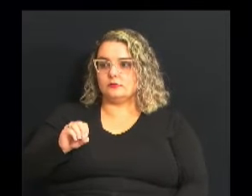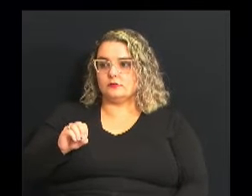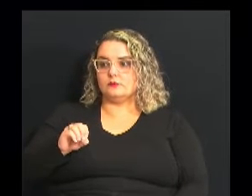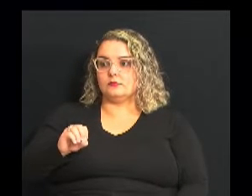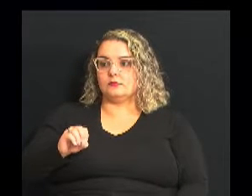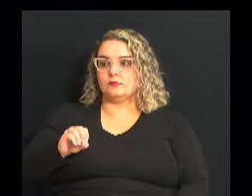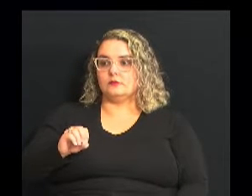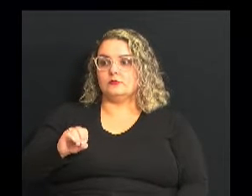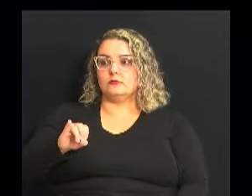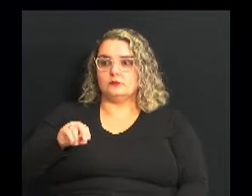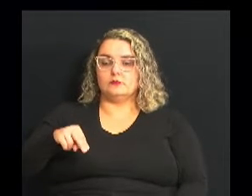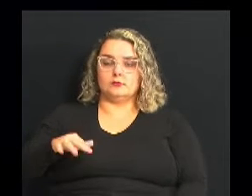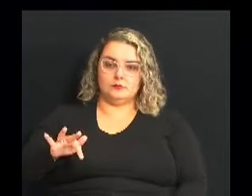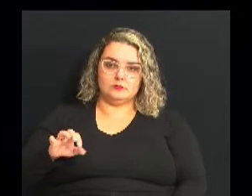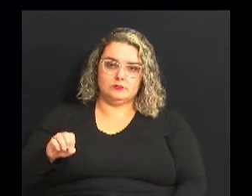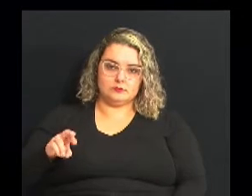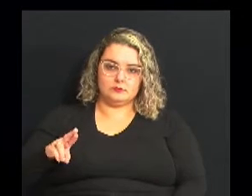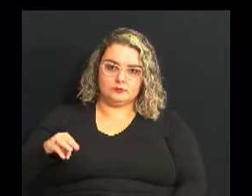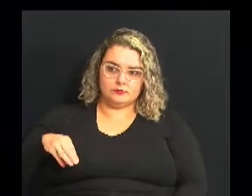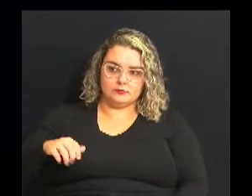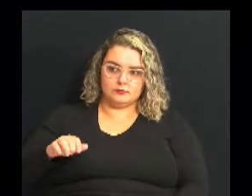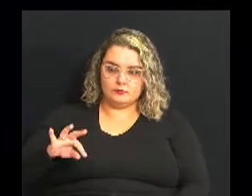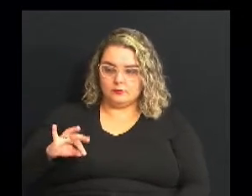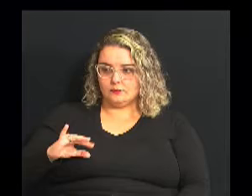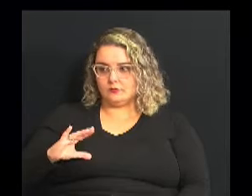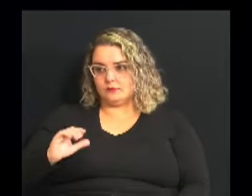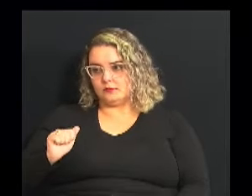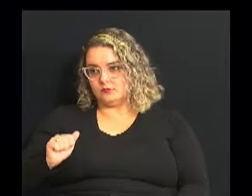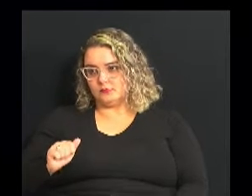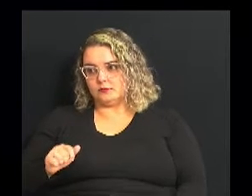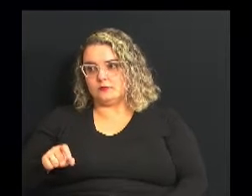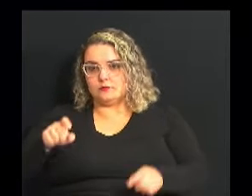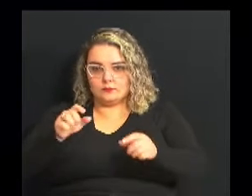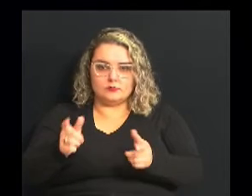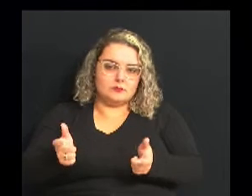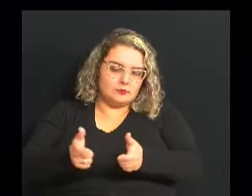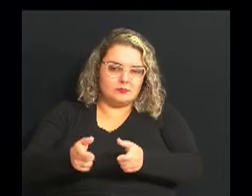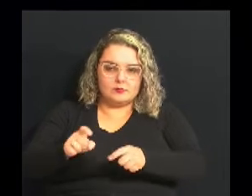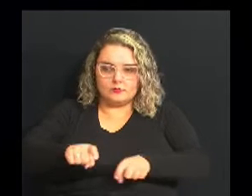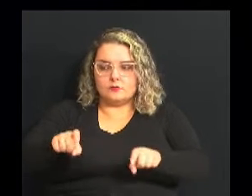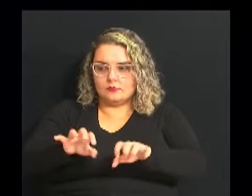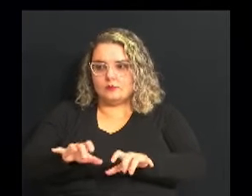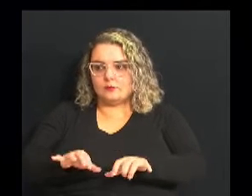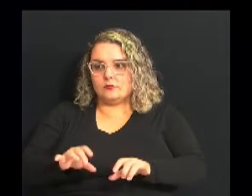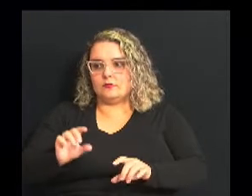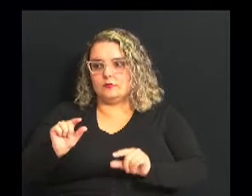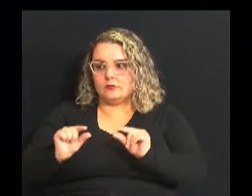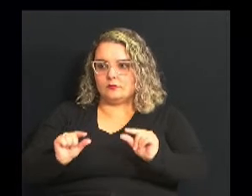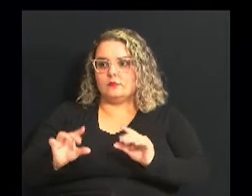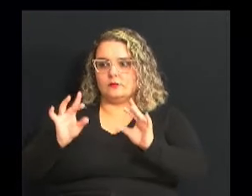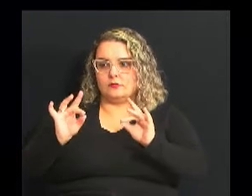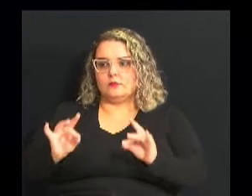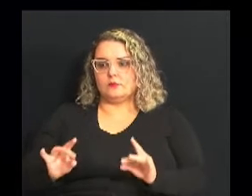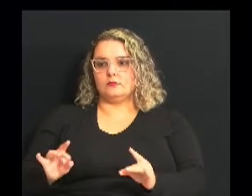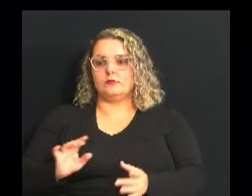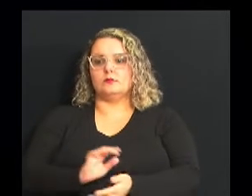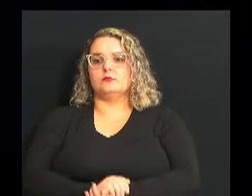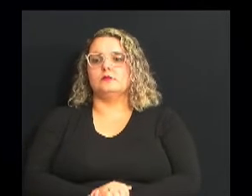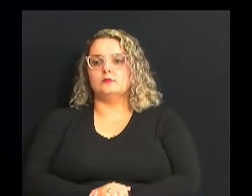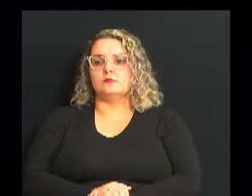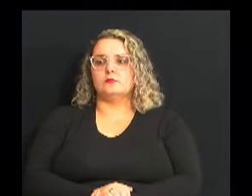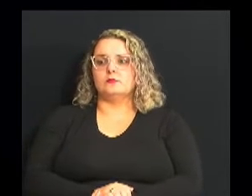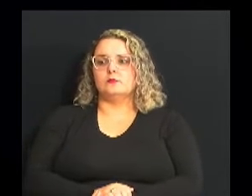bem, né, nós sempre buscamos aqui soluções open source, não apenas para